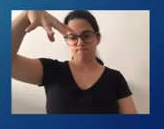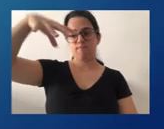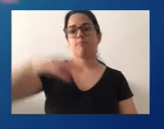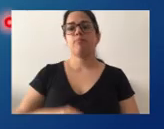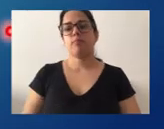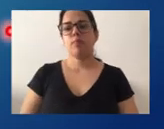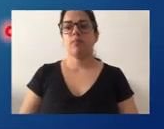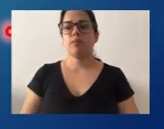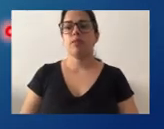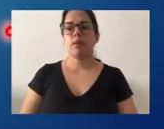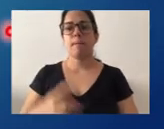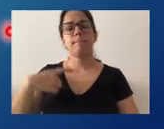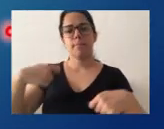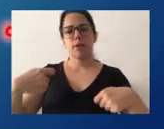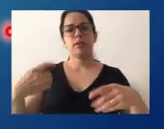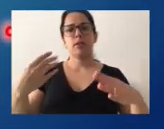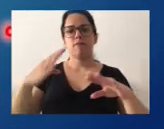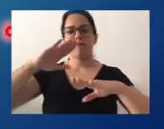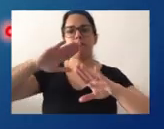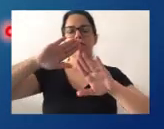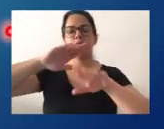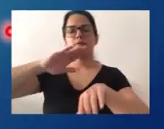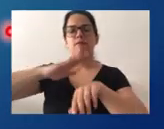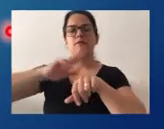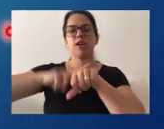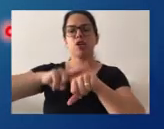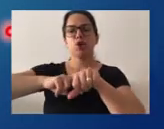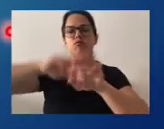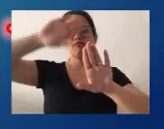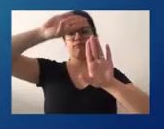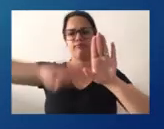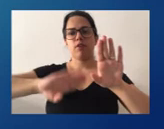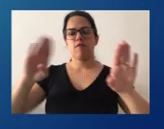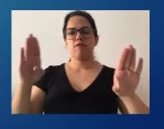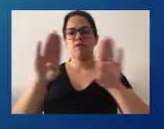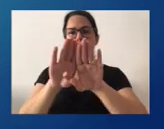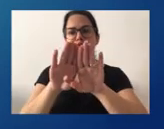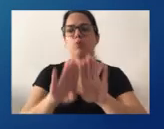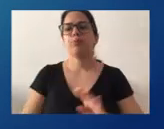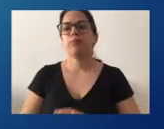a porta, né, essa janela aqui da capela completamente fechada, ok?